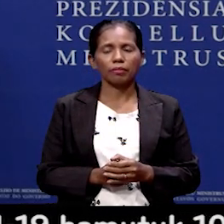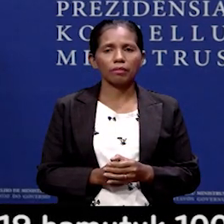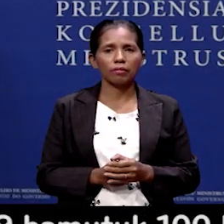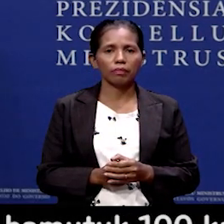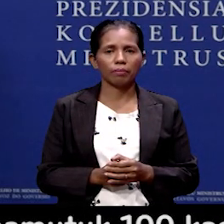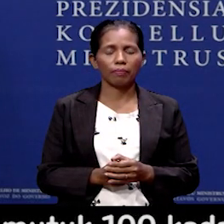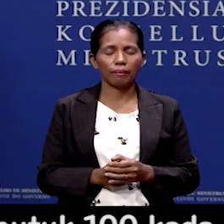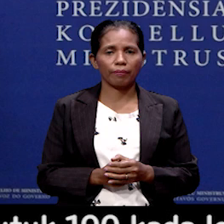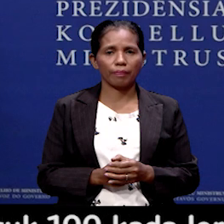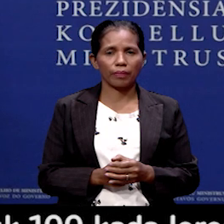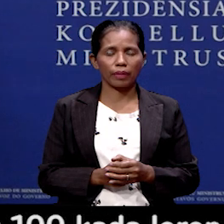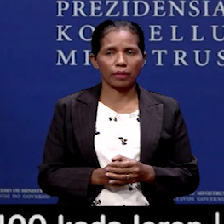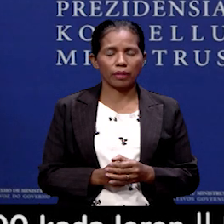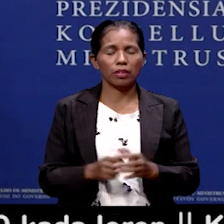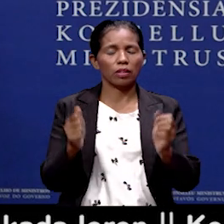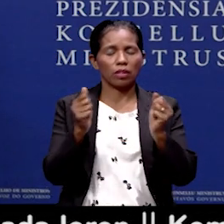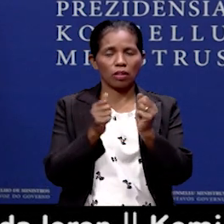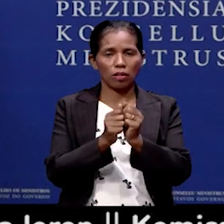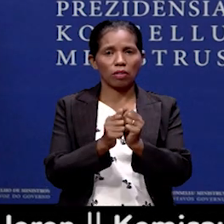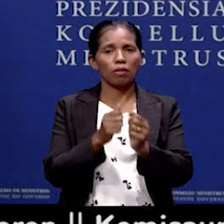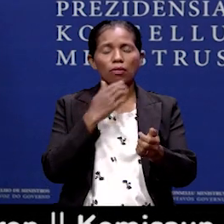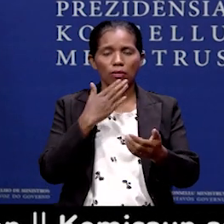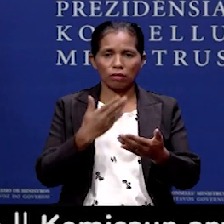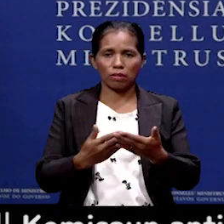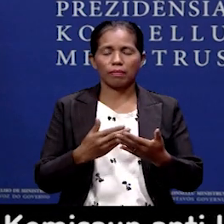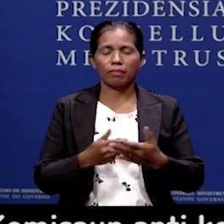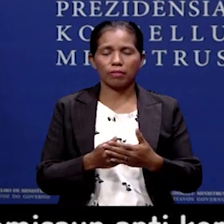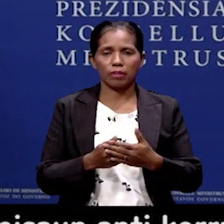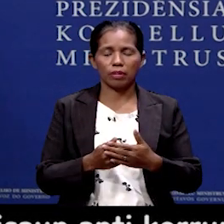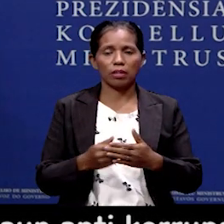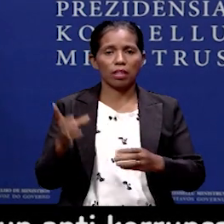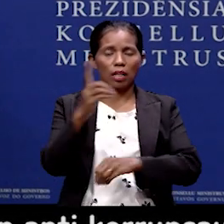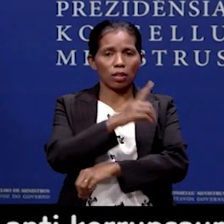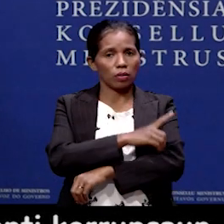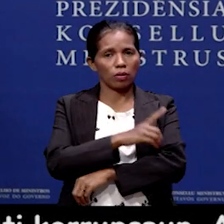o município de Lili.